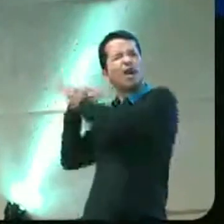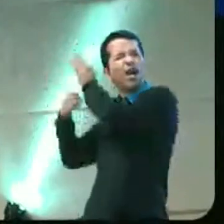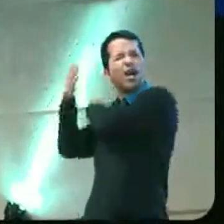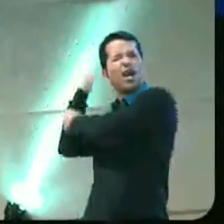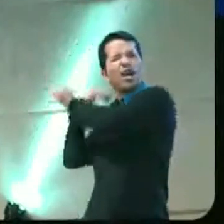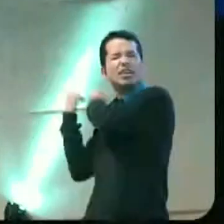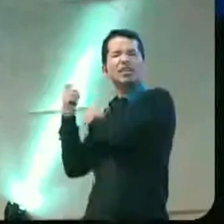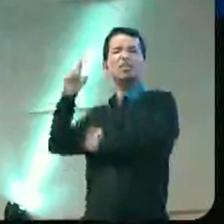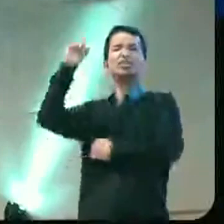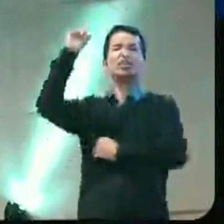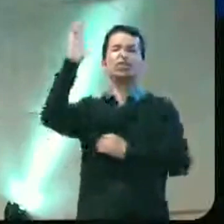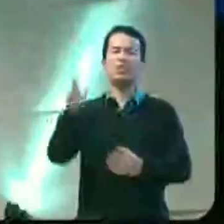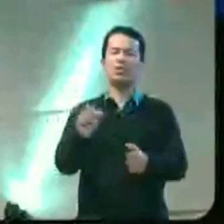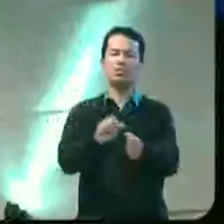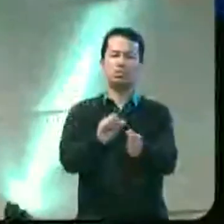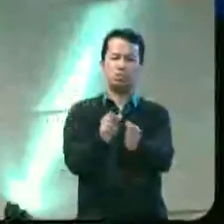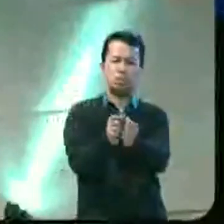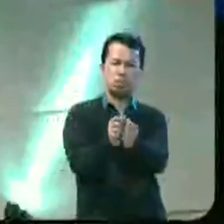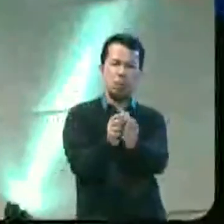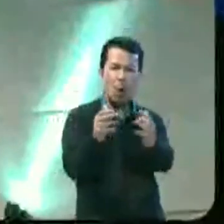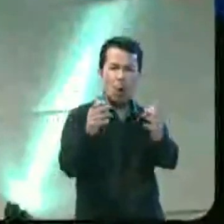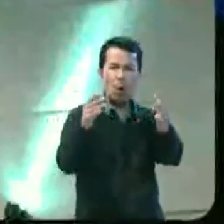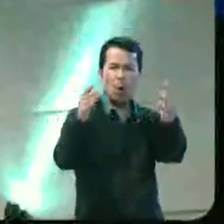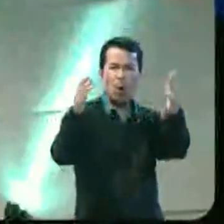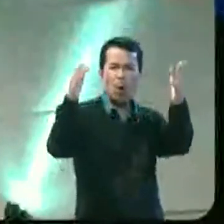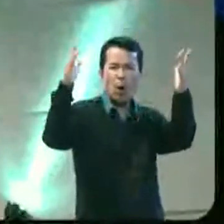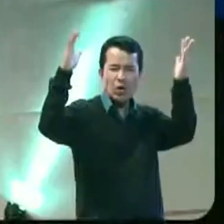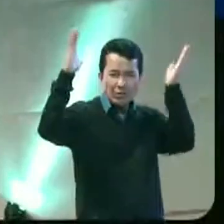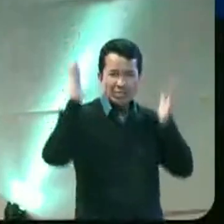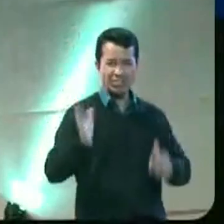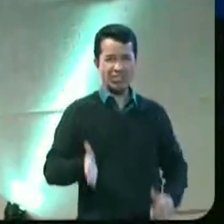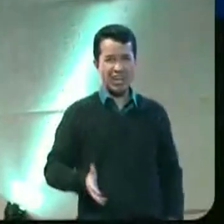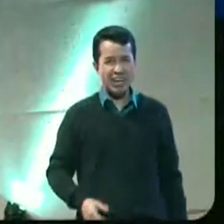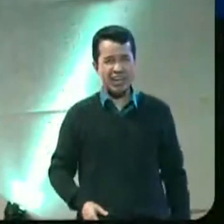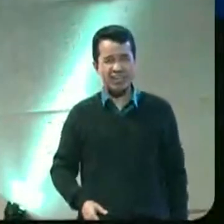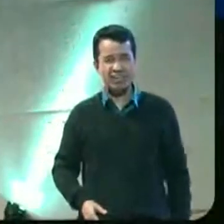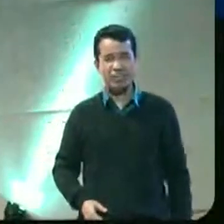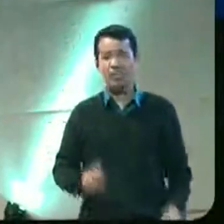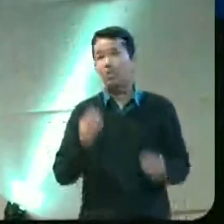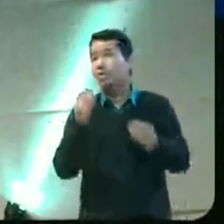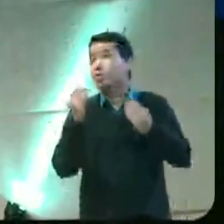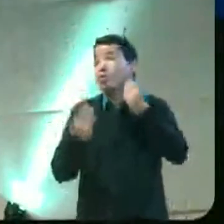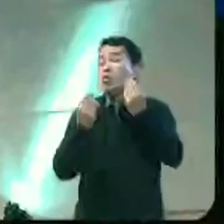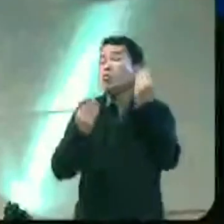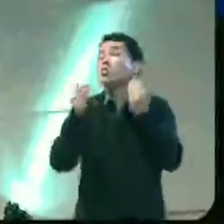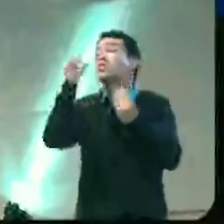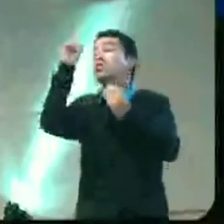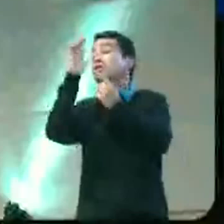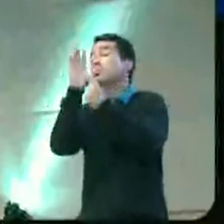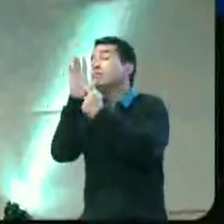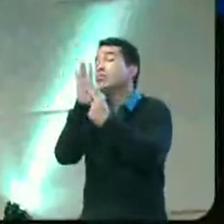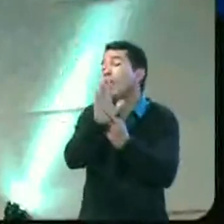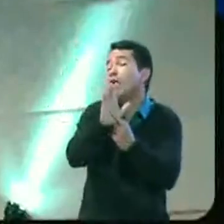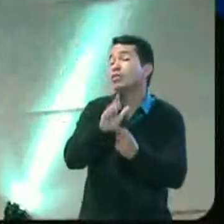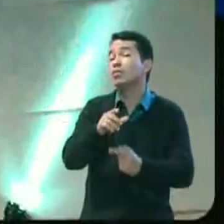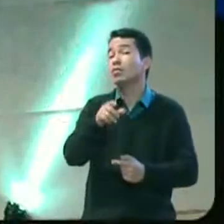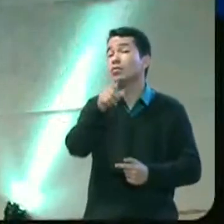Lembra das manifestações do poder dele na sua história. Como você o conheceu. Como você se entregou a ele.